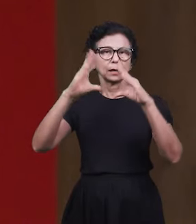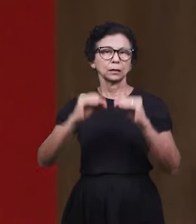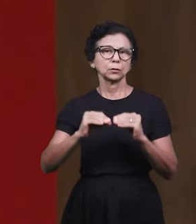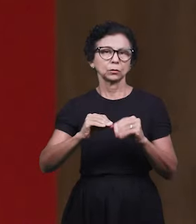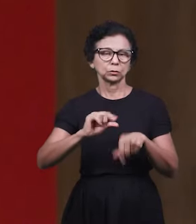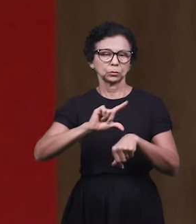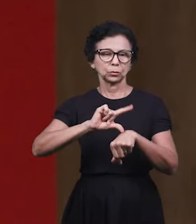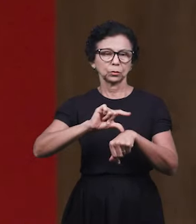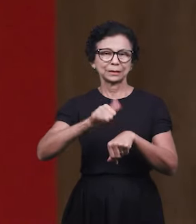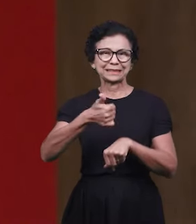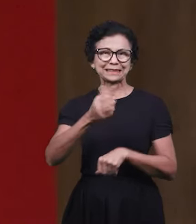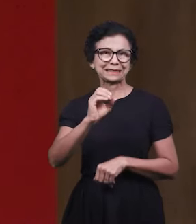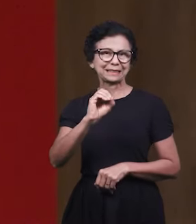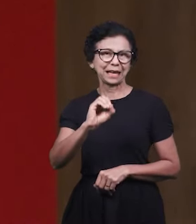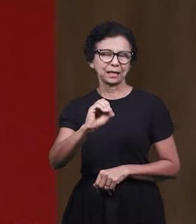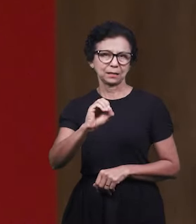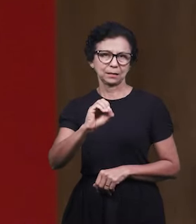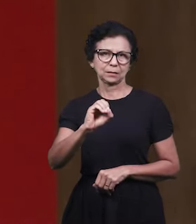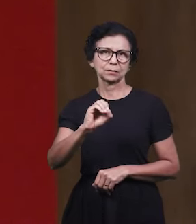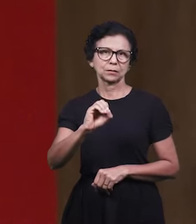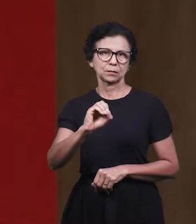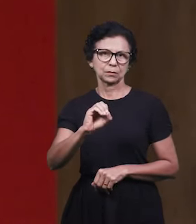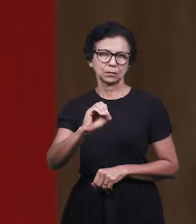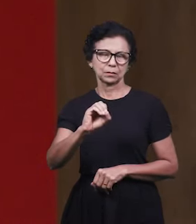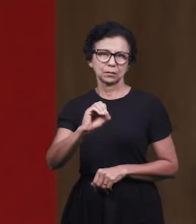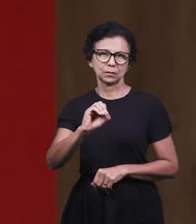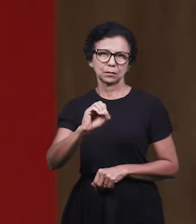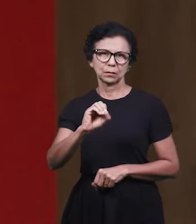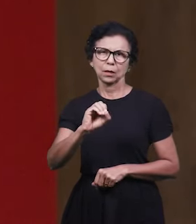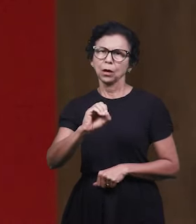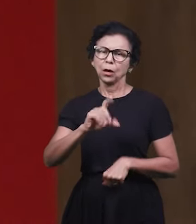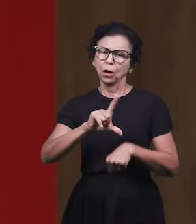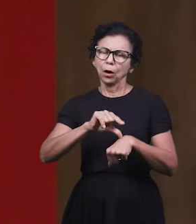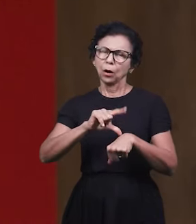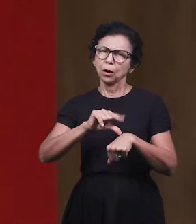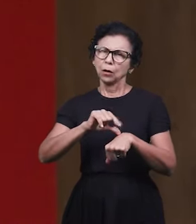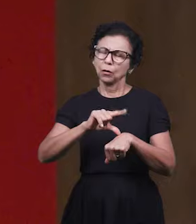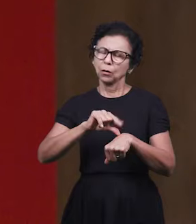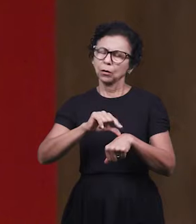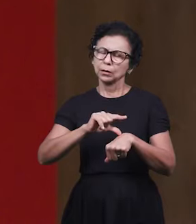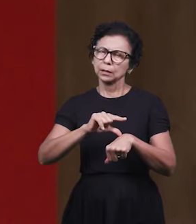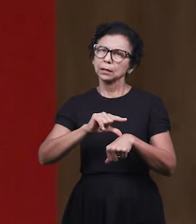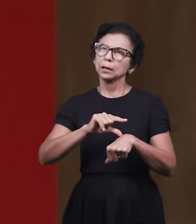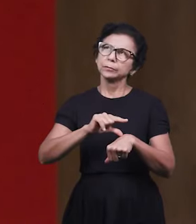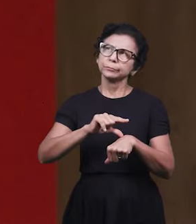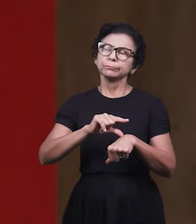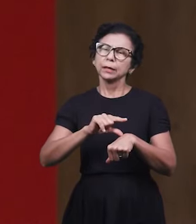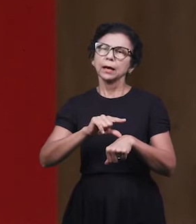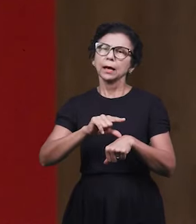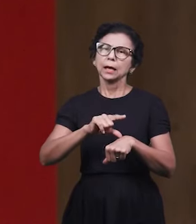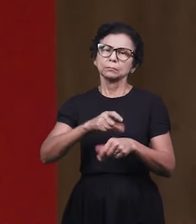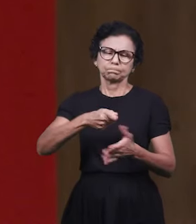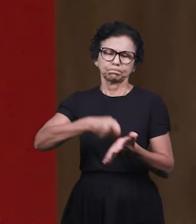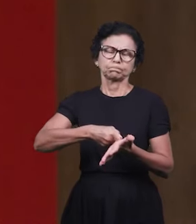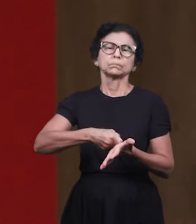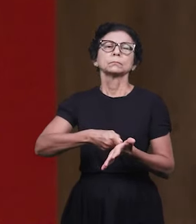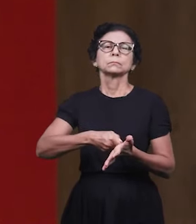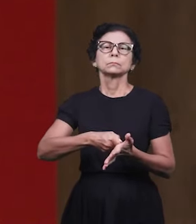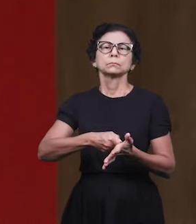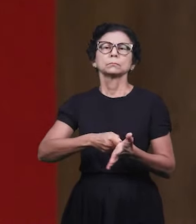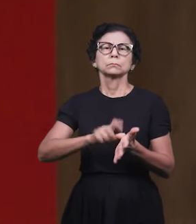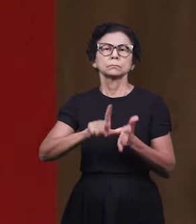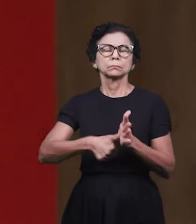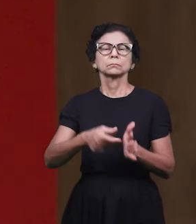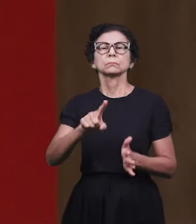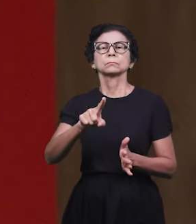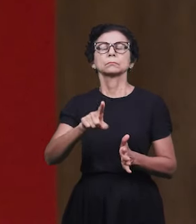quero que ninguém... Não, eu quero, como se diz assim, rigor nesse horário, tá?